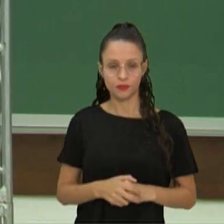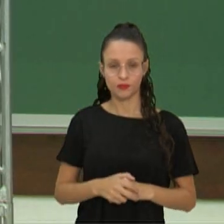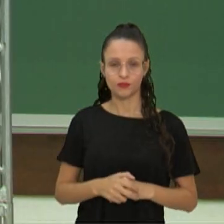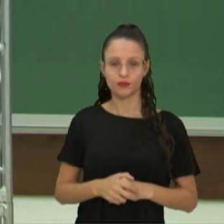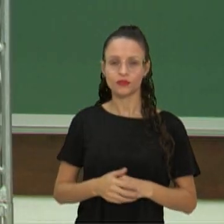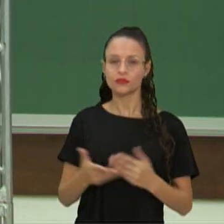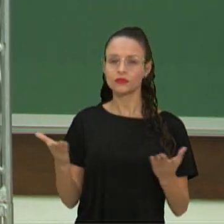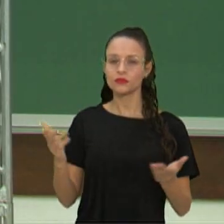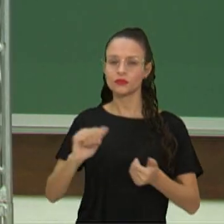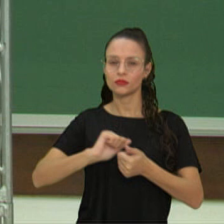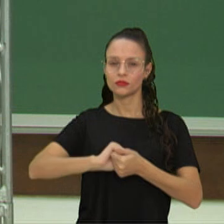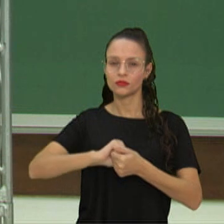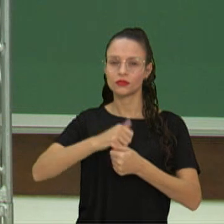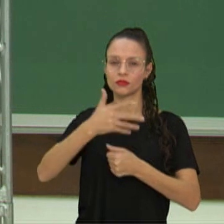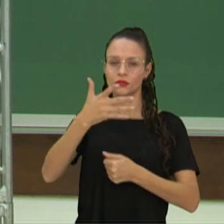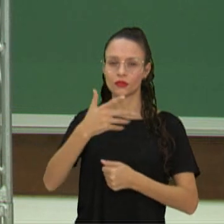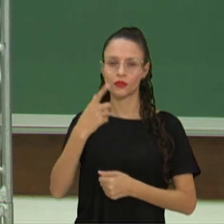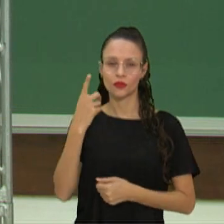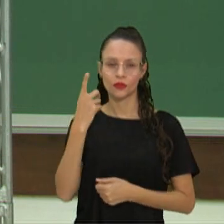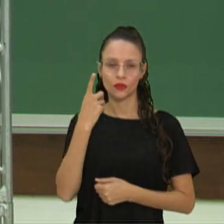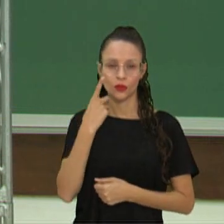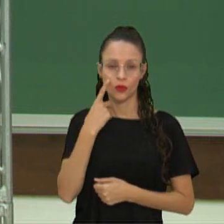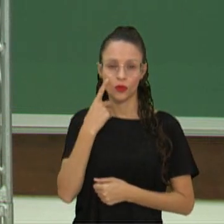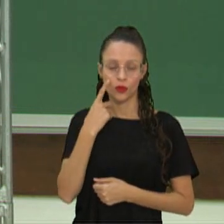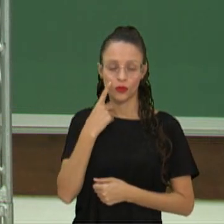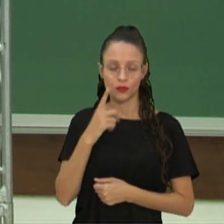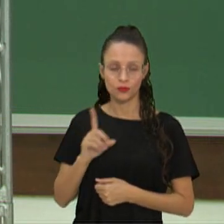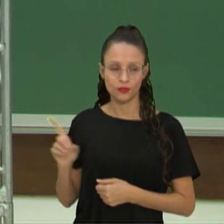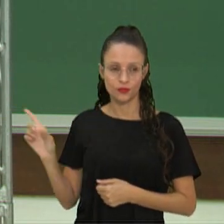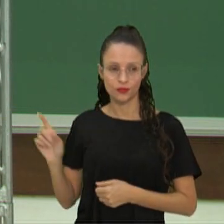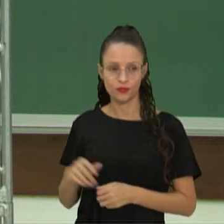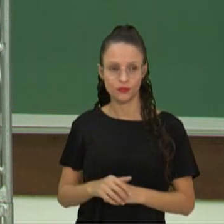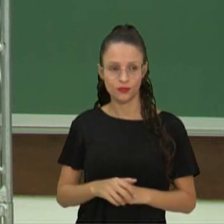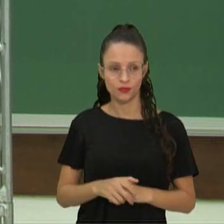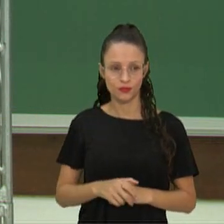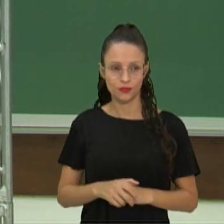potência, eu vou cair num produto notável. Dá uma olhadinha.